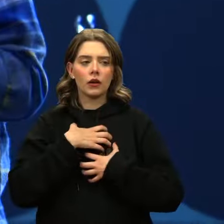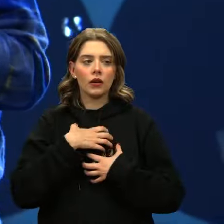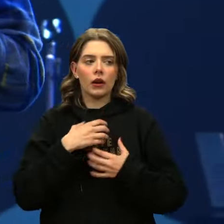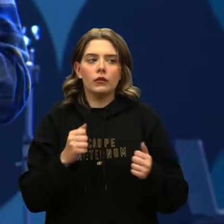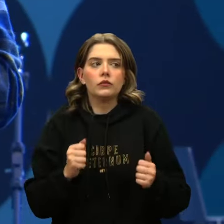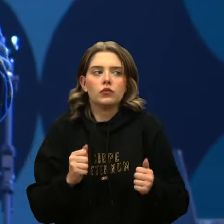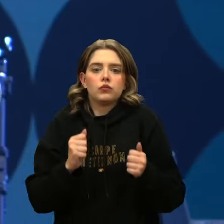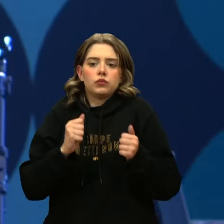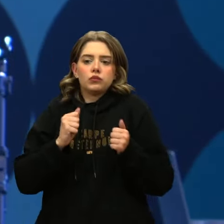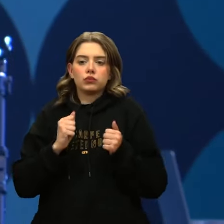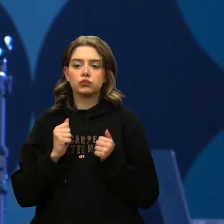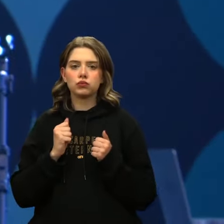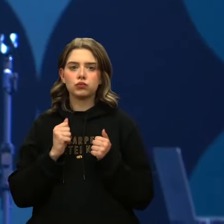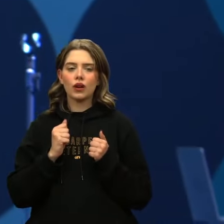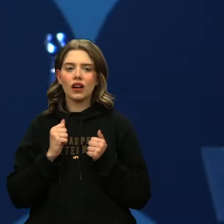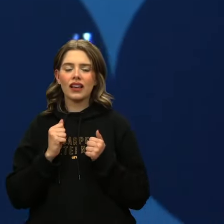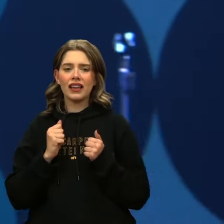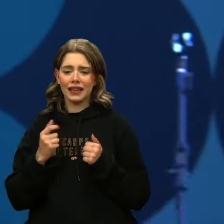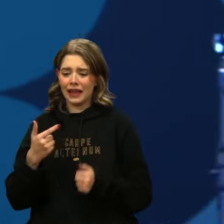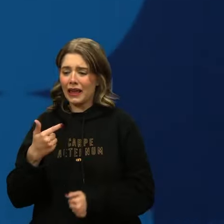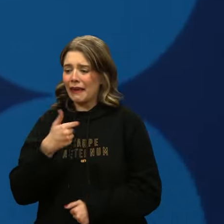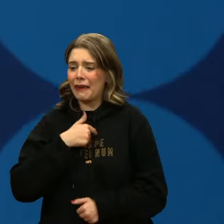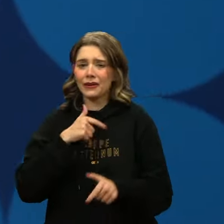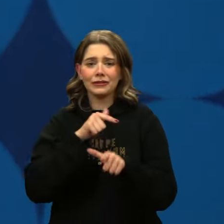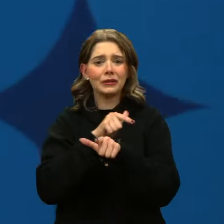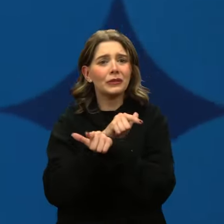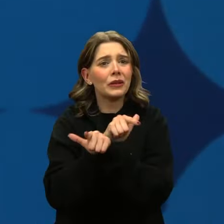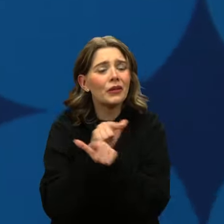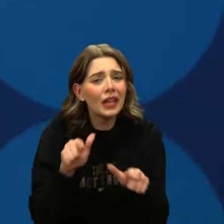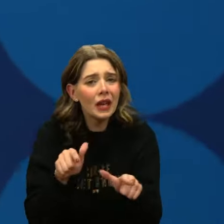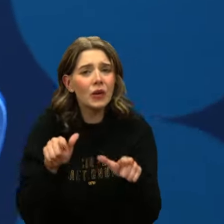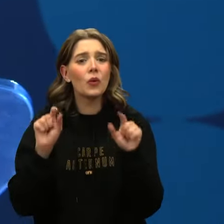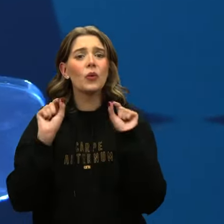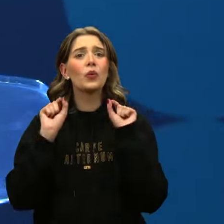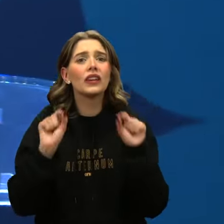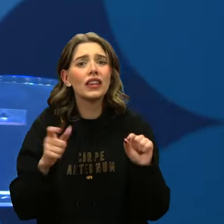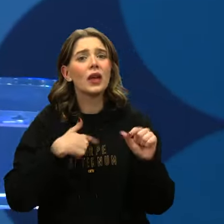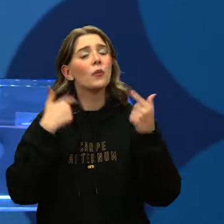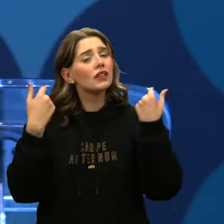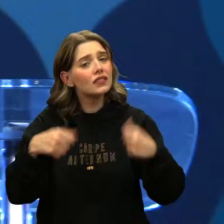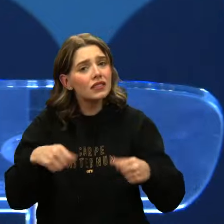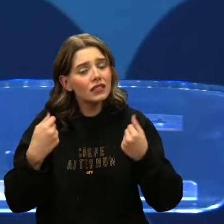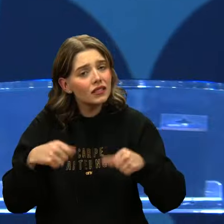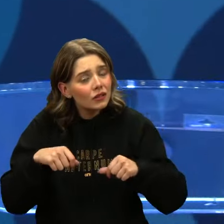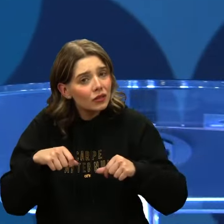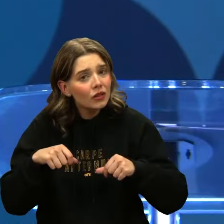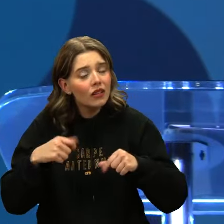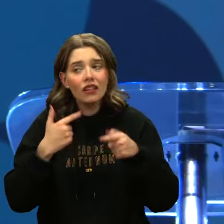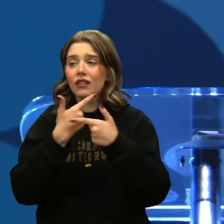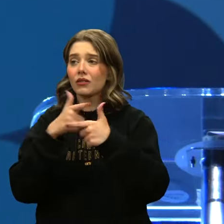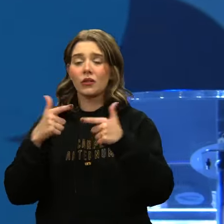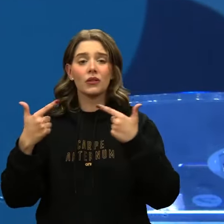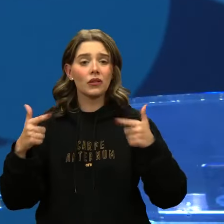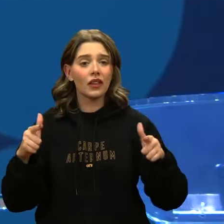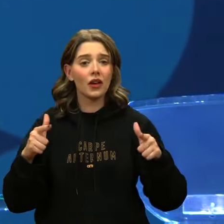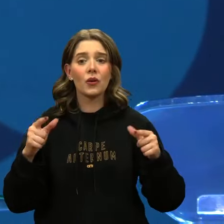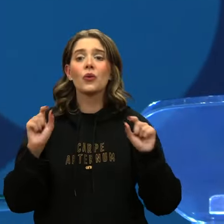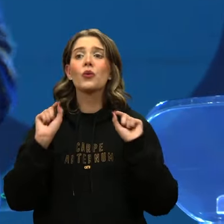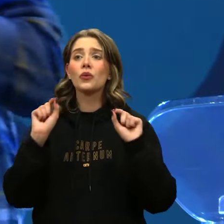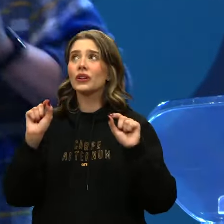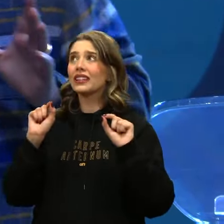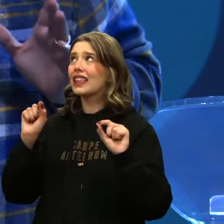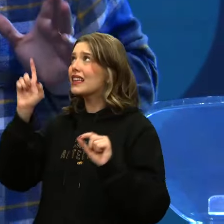É recuar. É dizer, eu não tenho aquilo que é preciso. Eu não tenho o suficiente para eu cumprir aquilo que